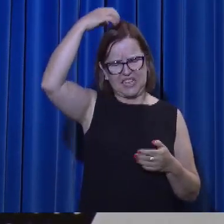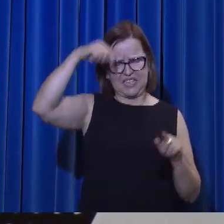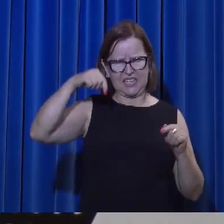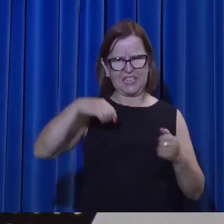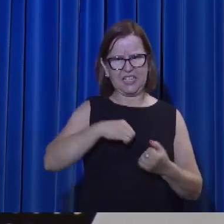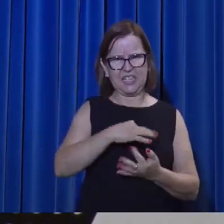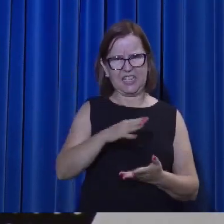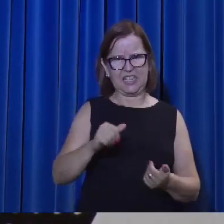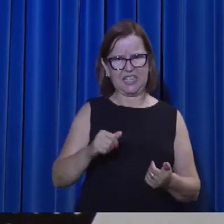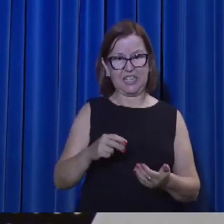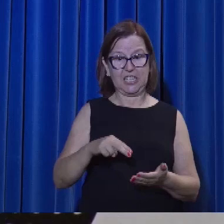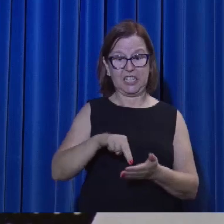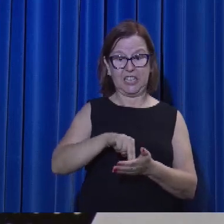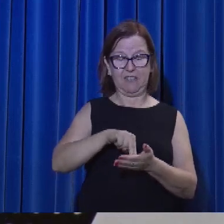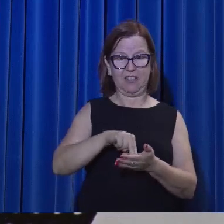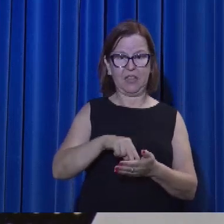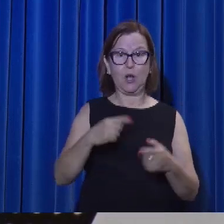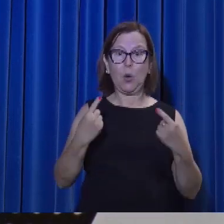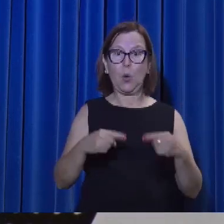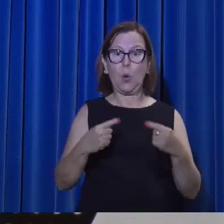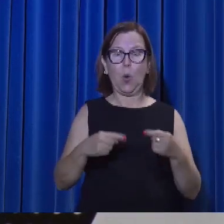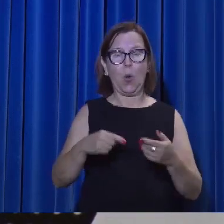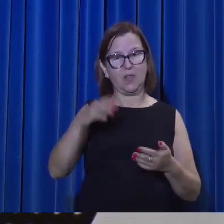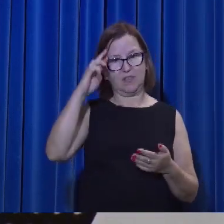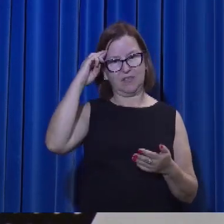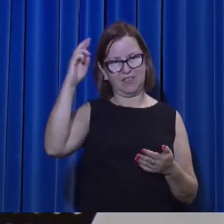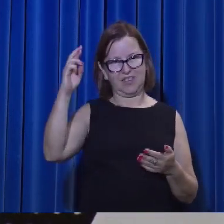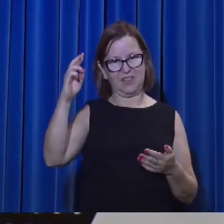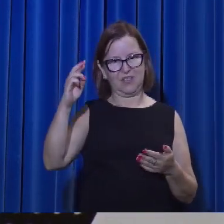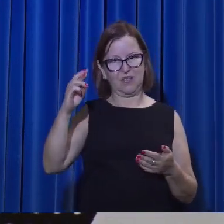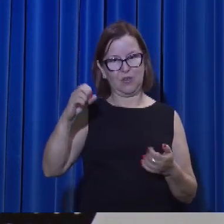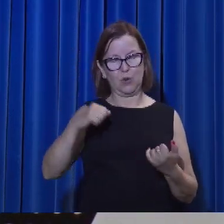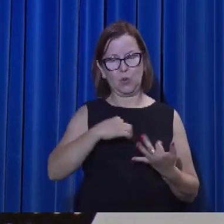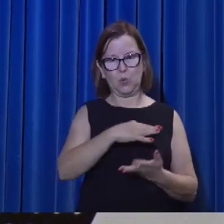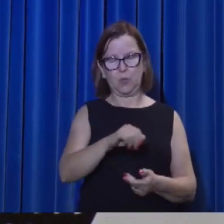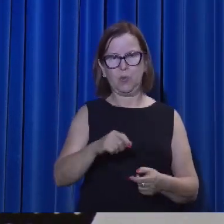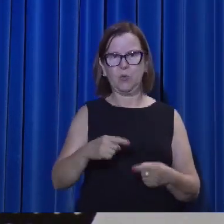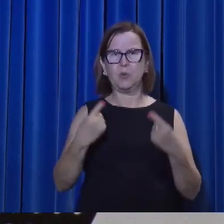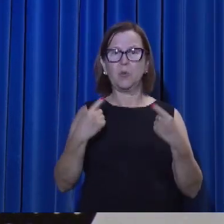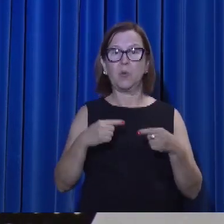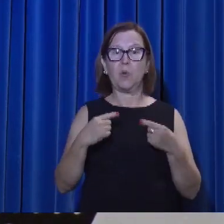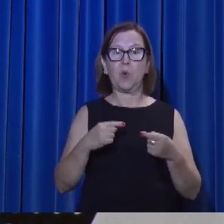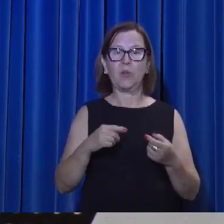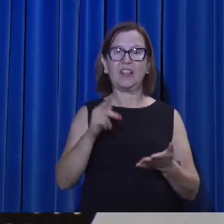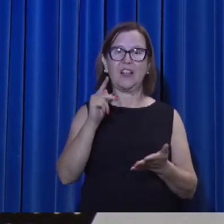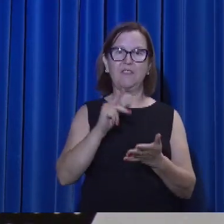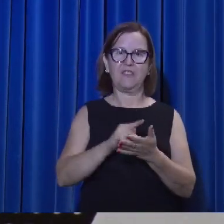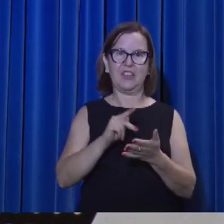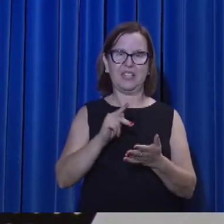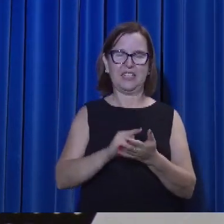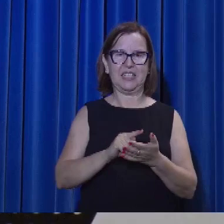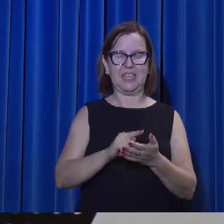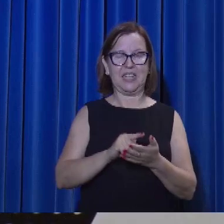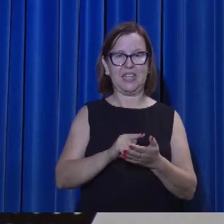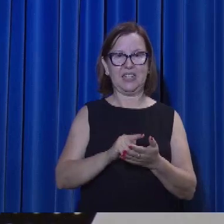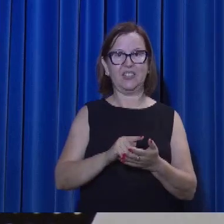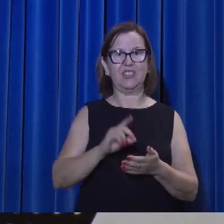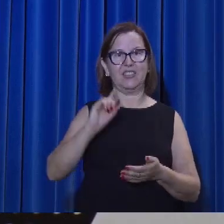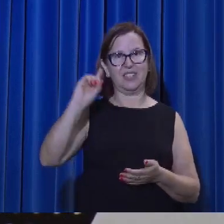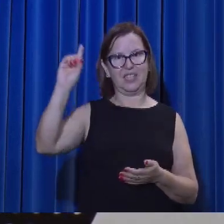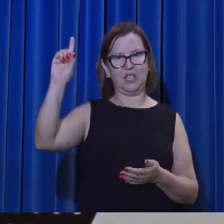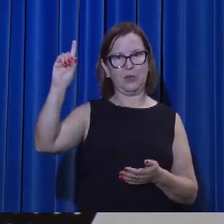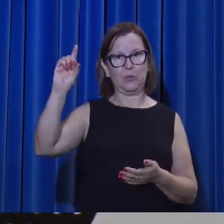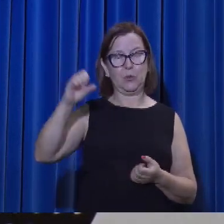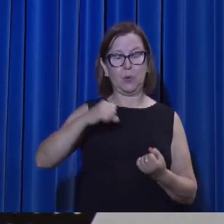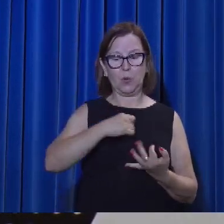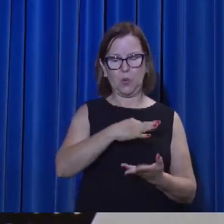conspiram contra Ele. O mundo conspira contra a verdade bíblica de Deus. Então, o mundo vai ensinar